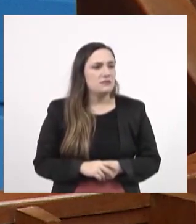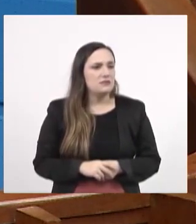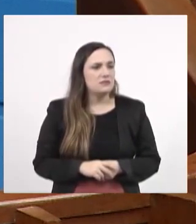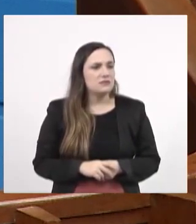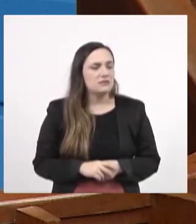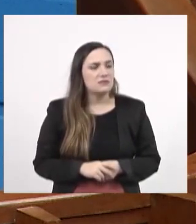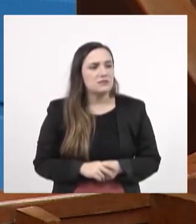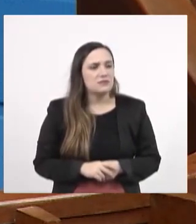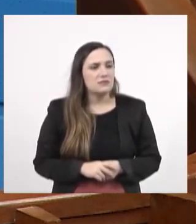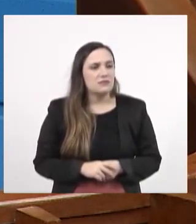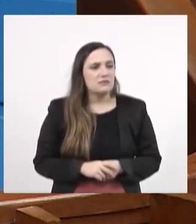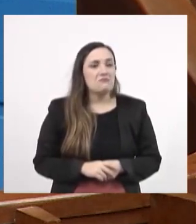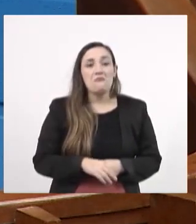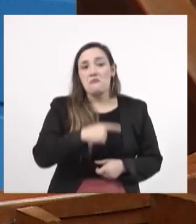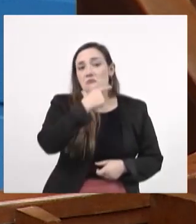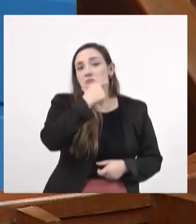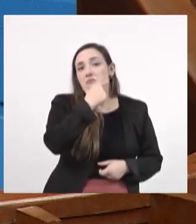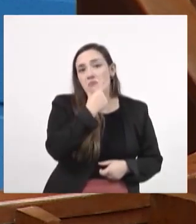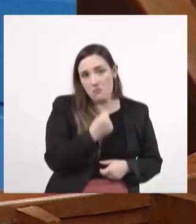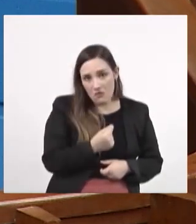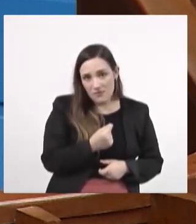um homem